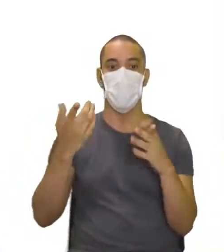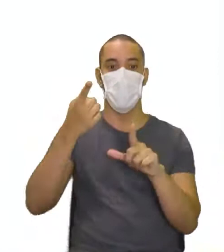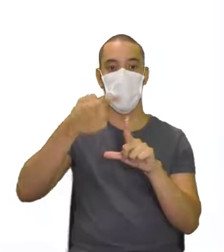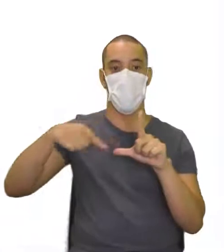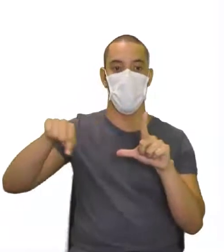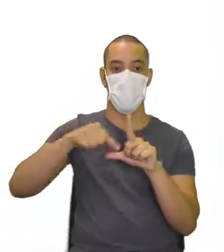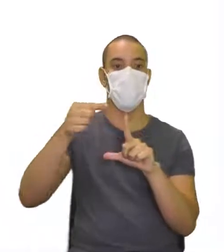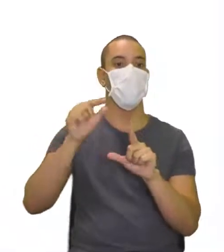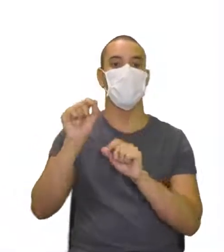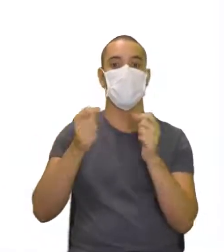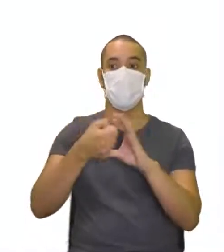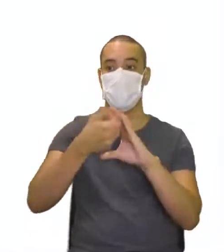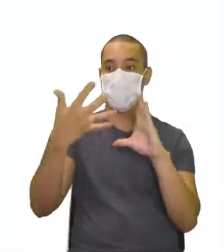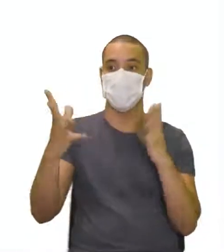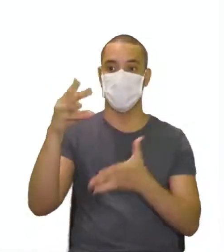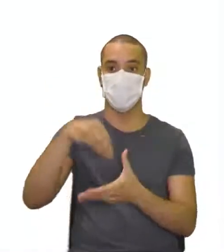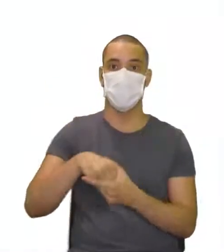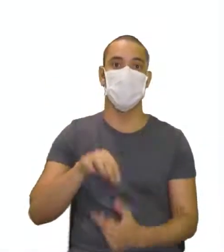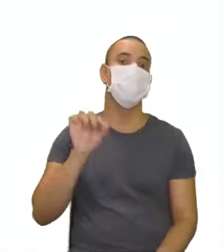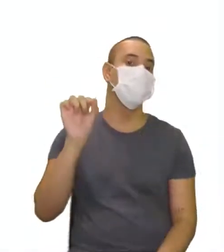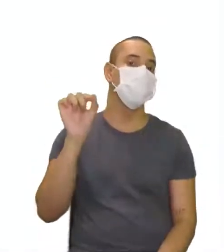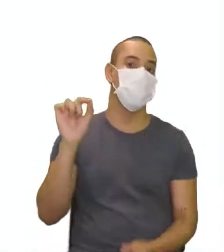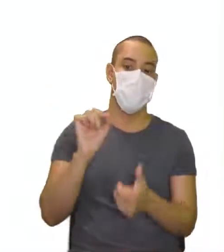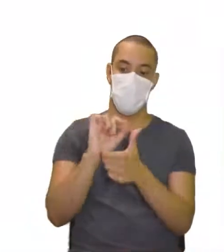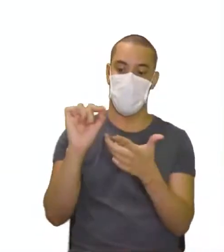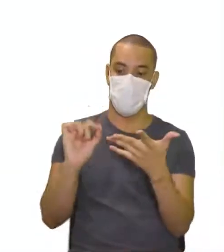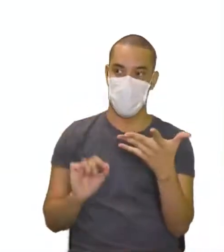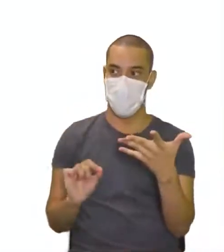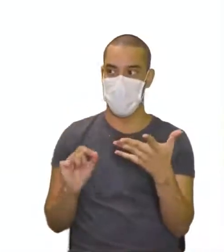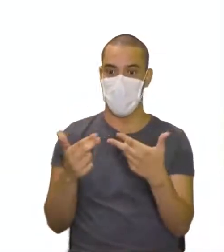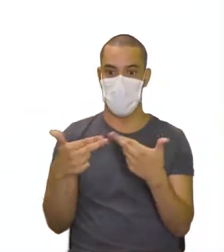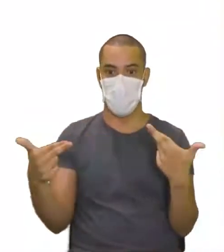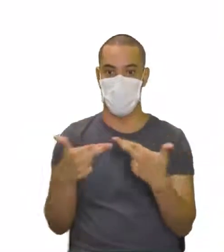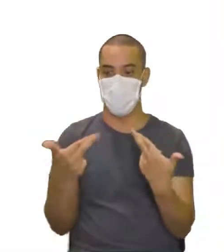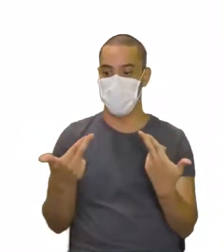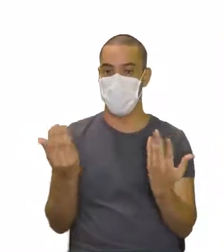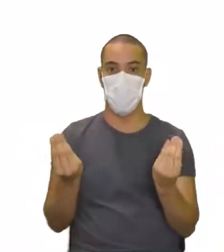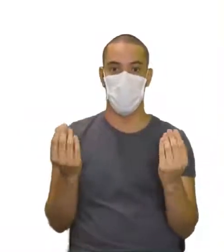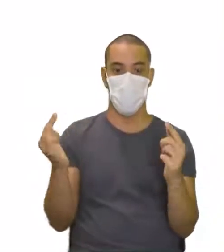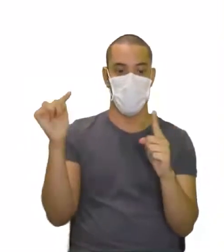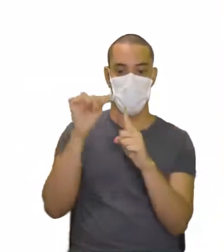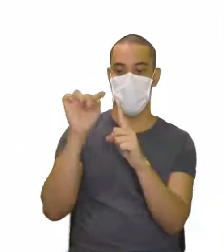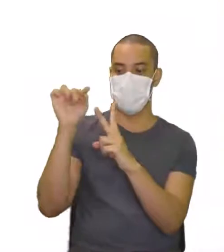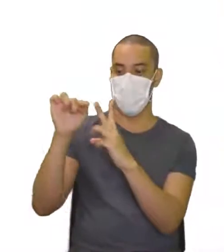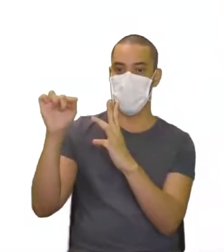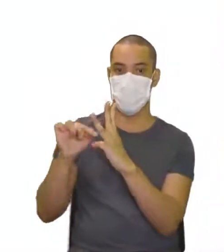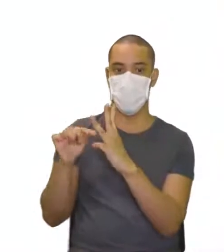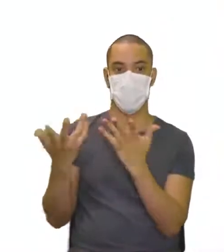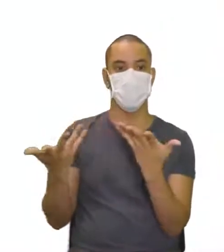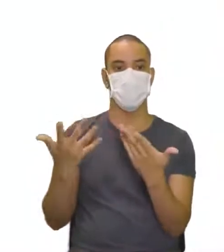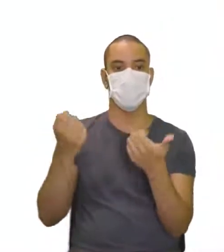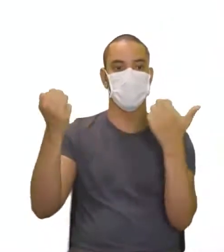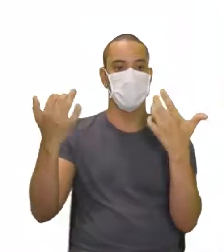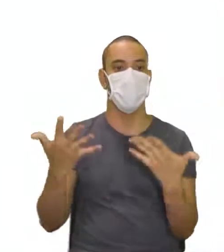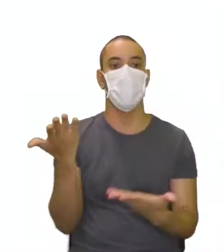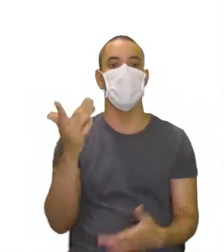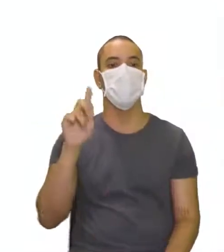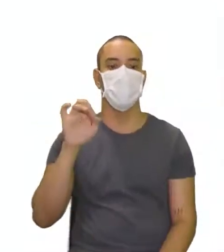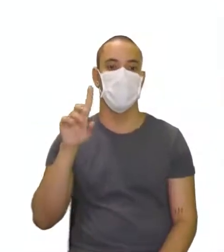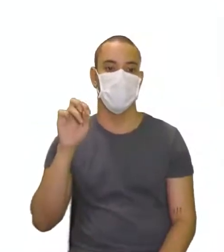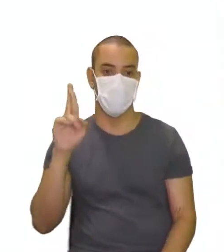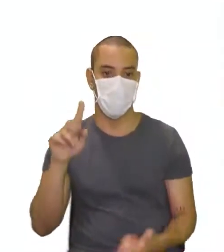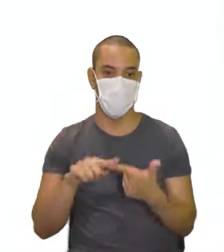curvas, características de 3 elementos de circuito elétrico, respectivamente. Então, ele está pedindo para dizer quem é gerador, quem é